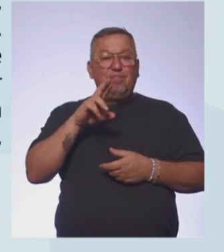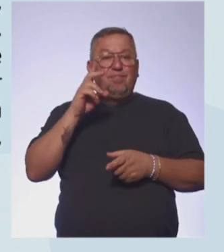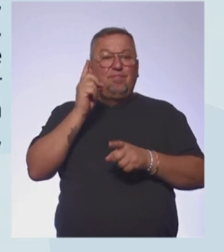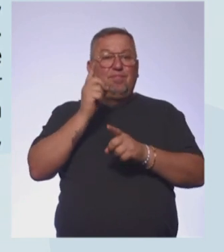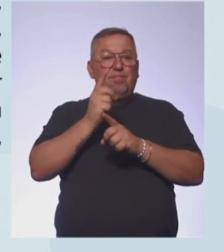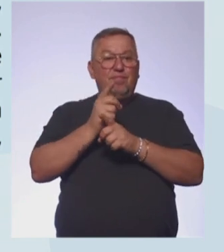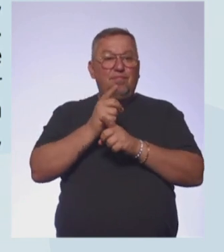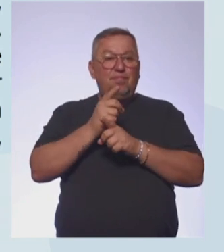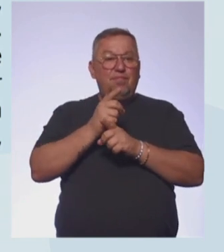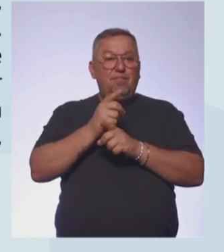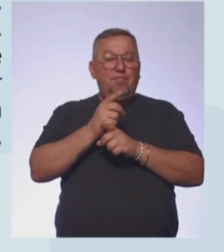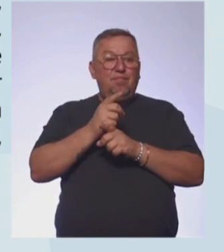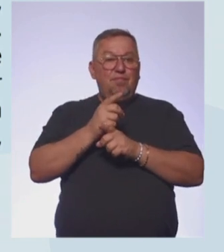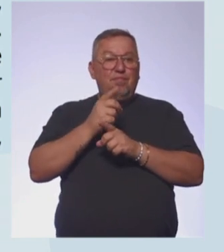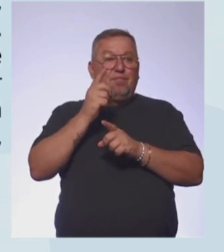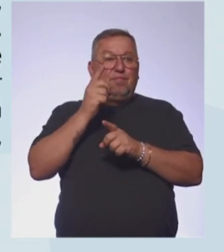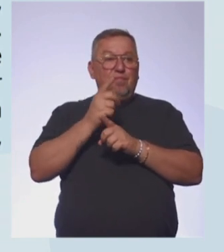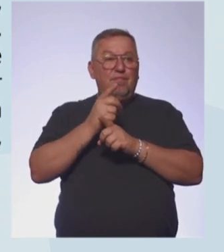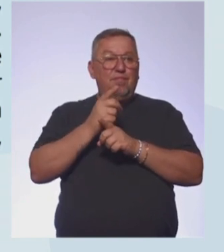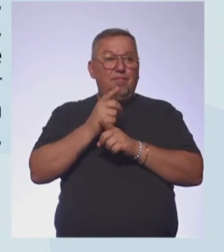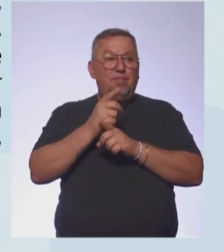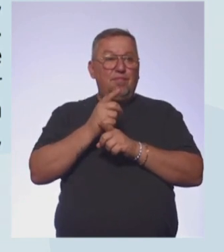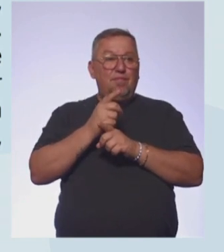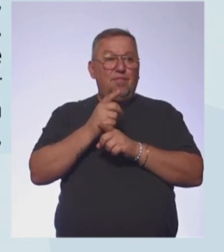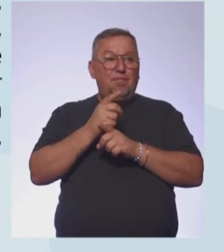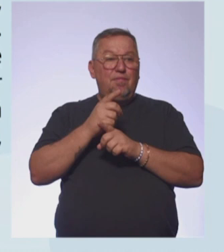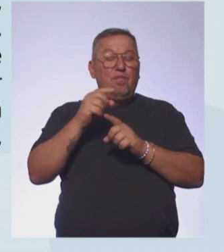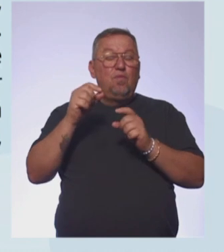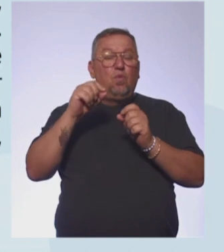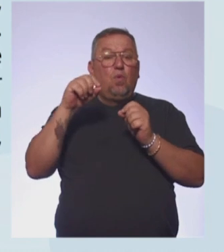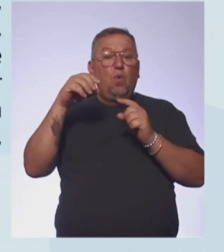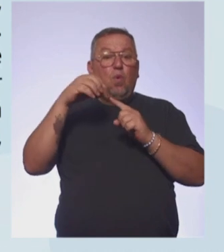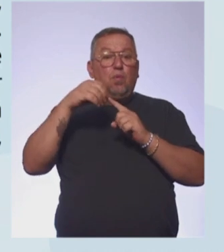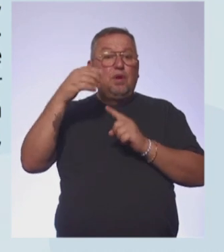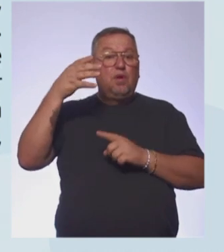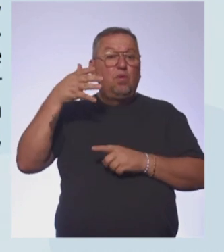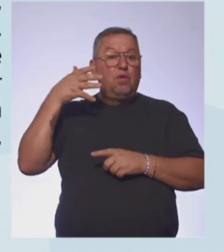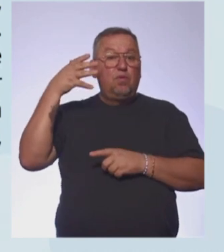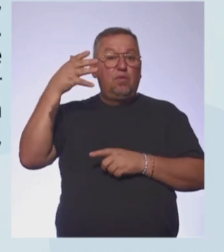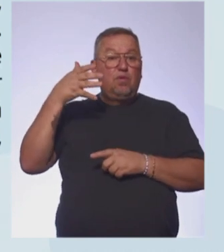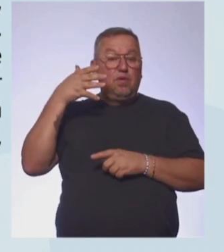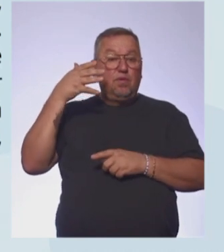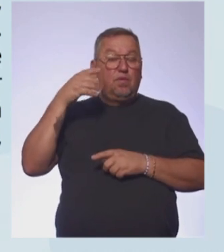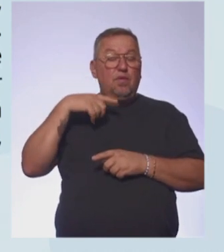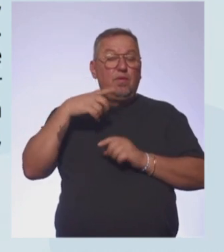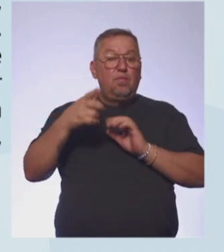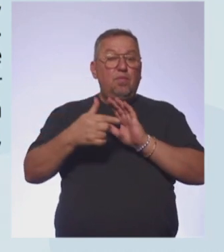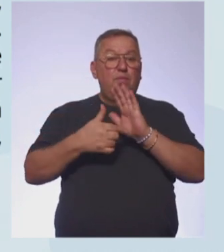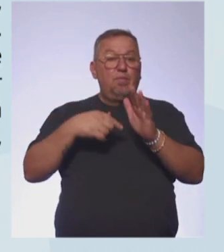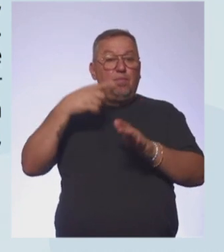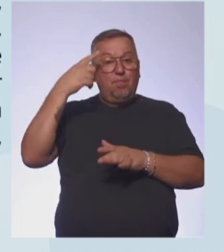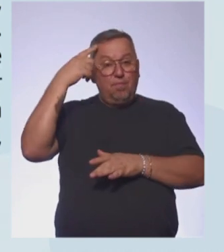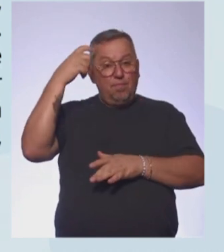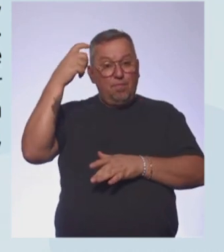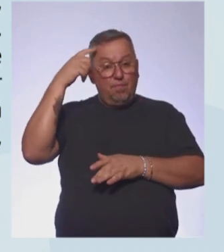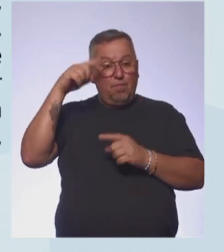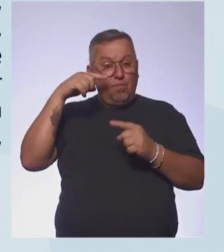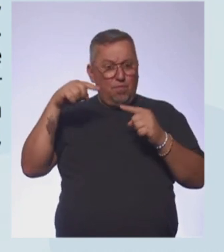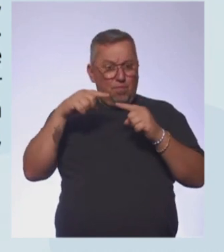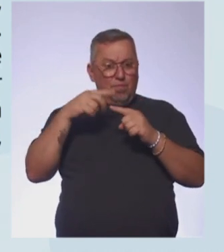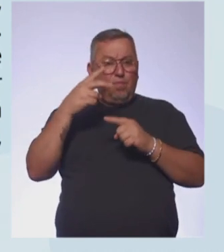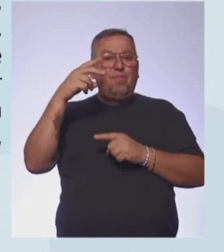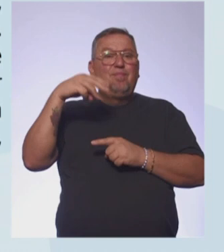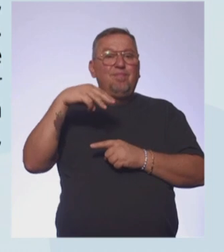aí, então, identifiquem um operador discursivo que expressa a ideia de finalidade.